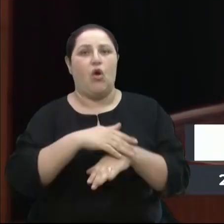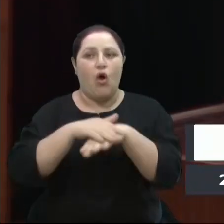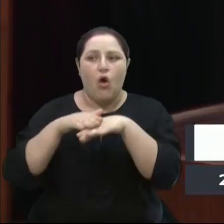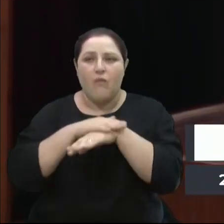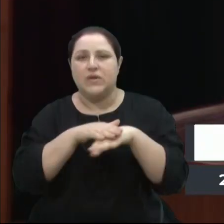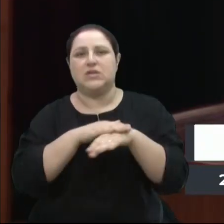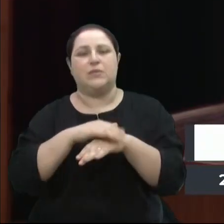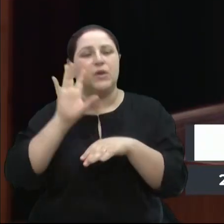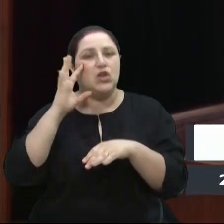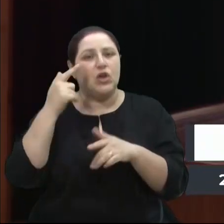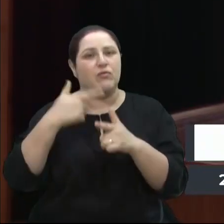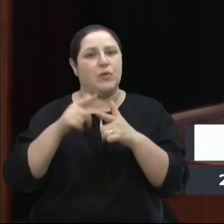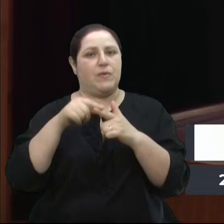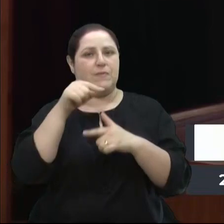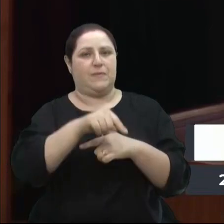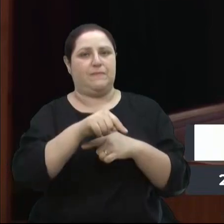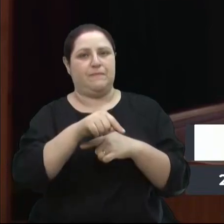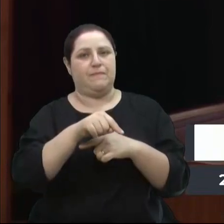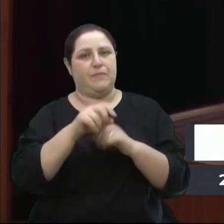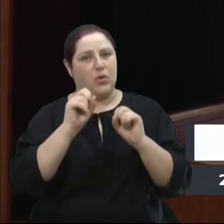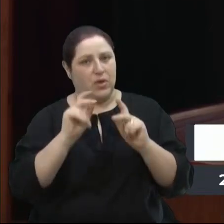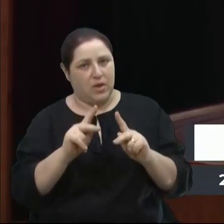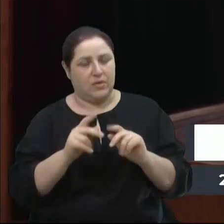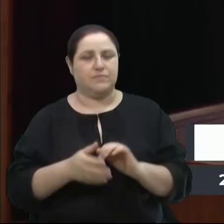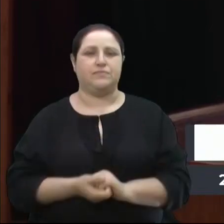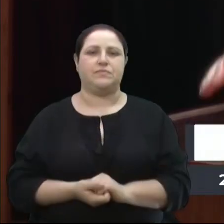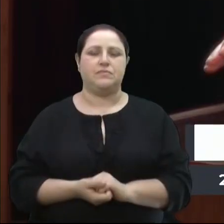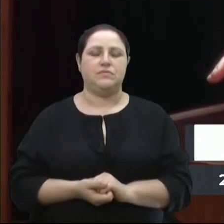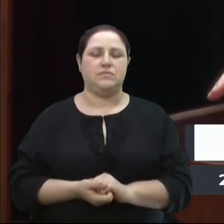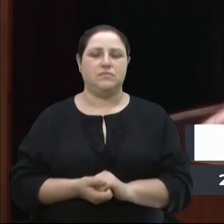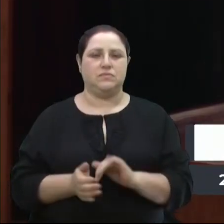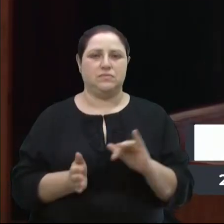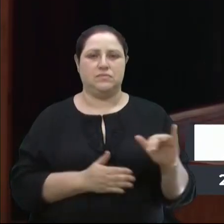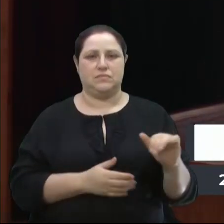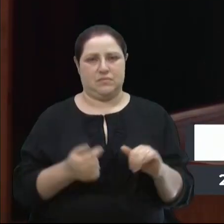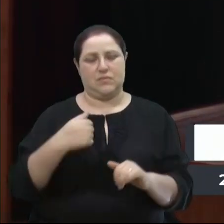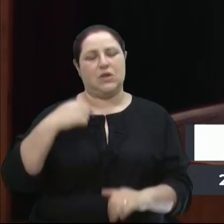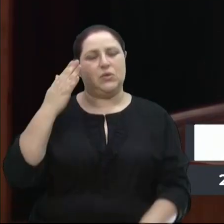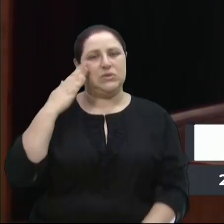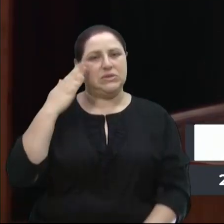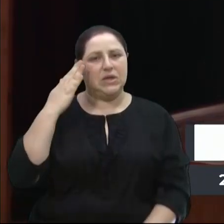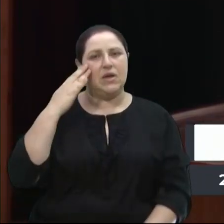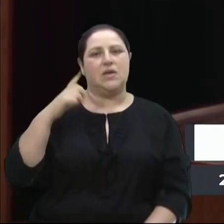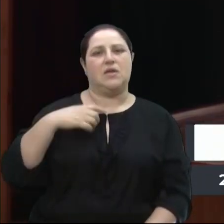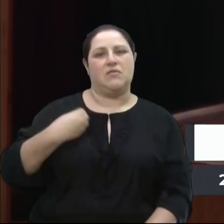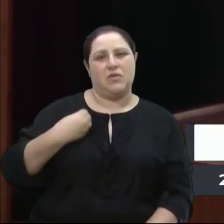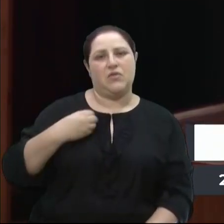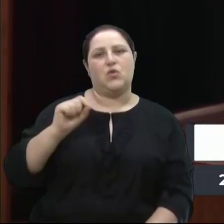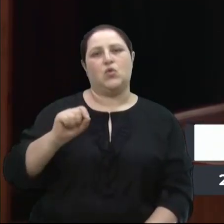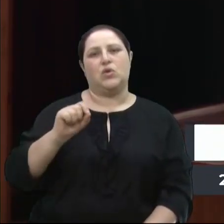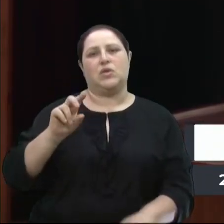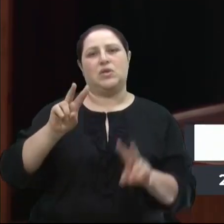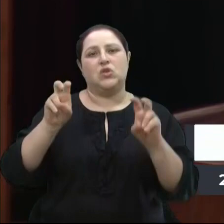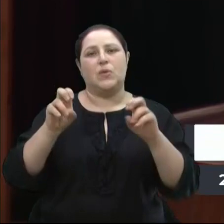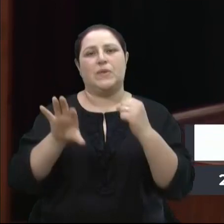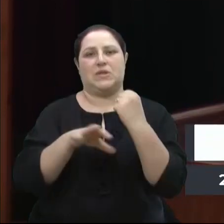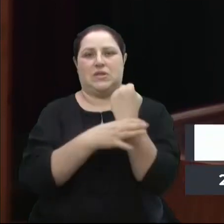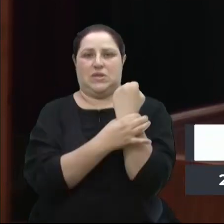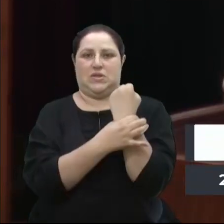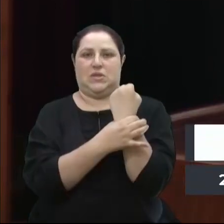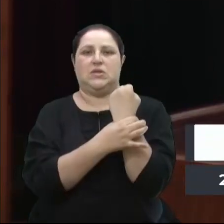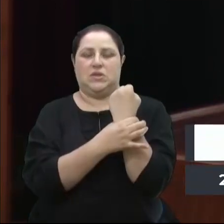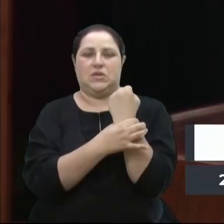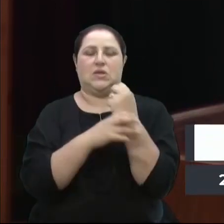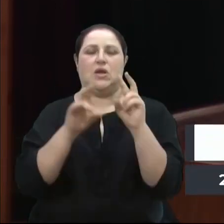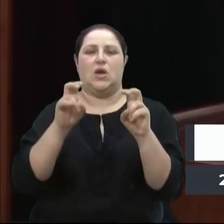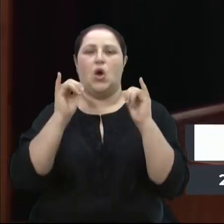encontrar uma saída para esse problema. Tá? Então, assim, ó, eu sei que existe também o fator segurança, que o